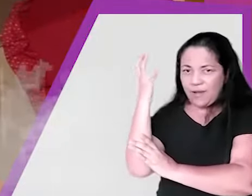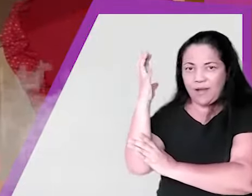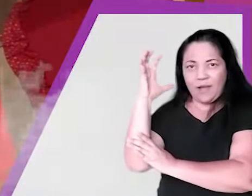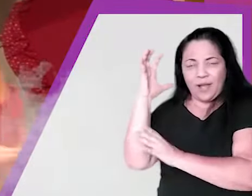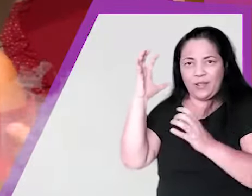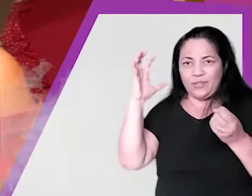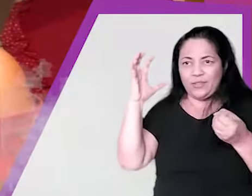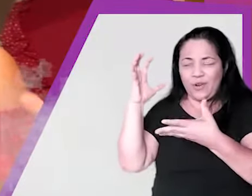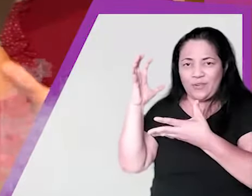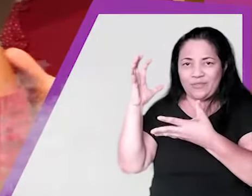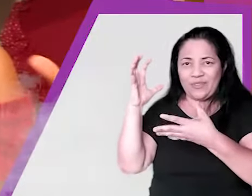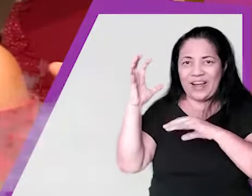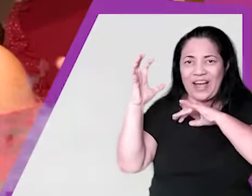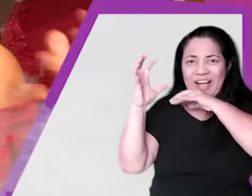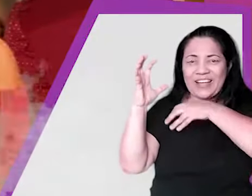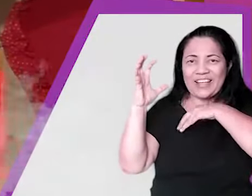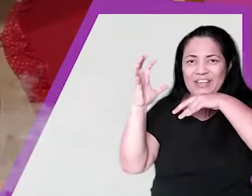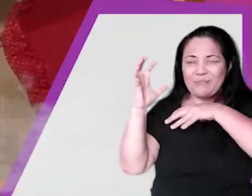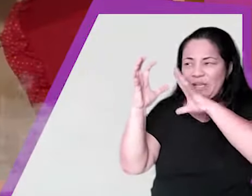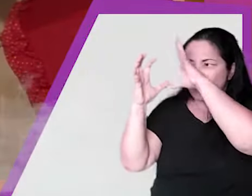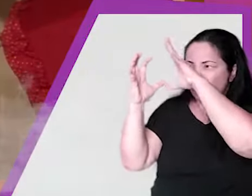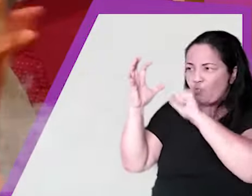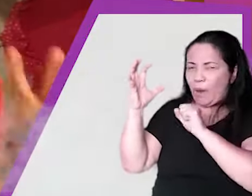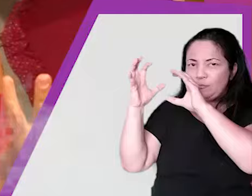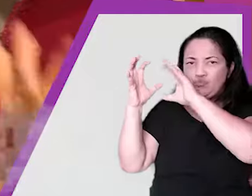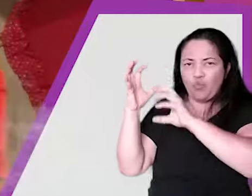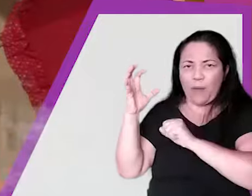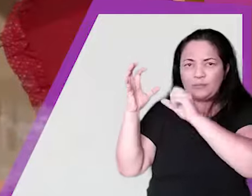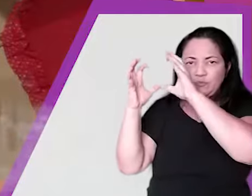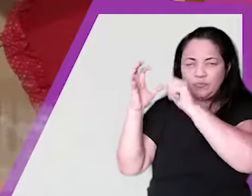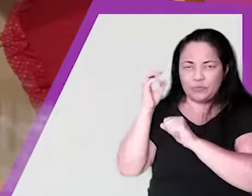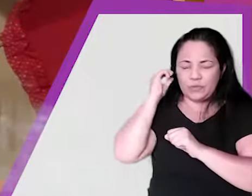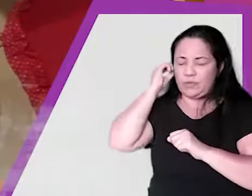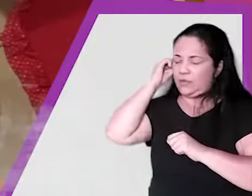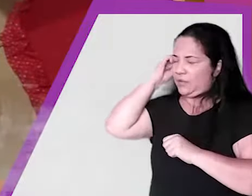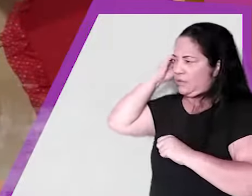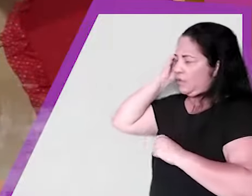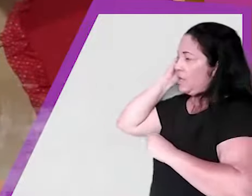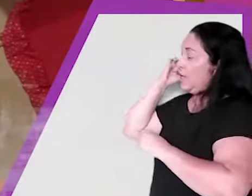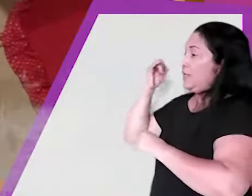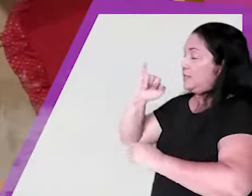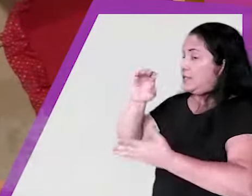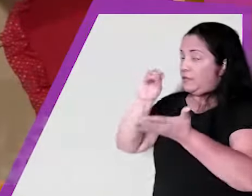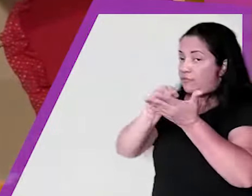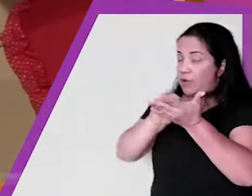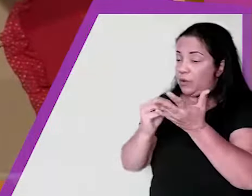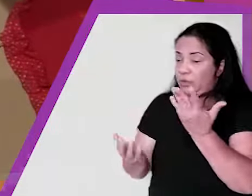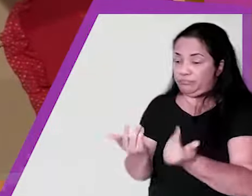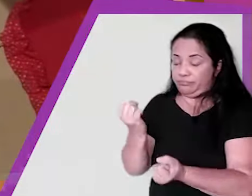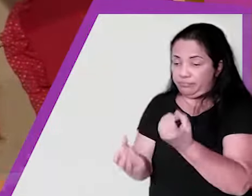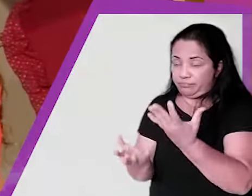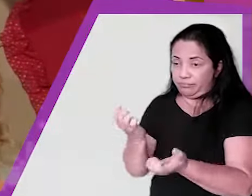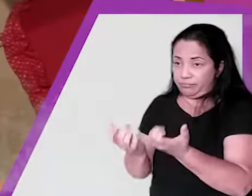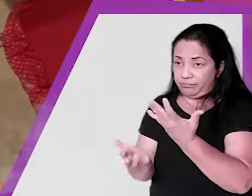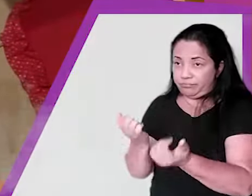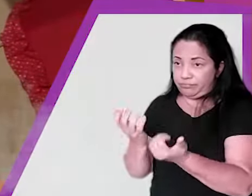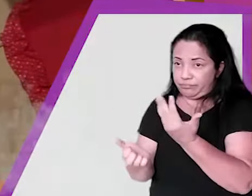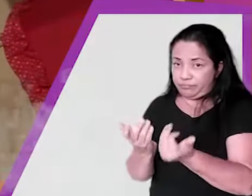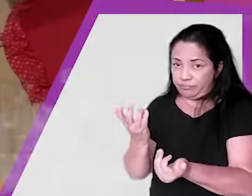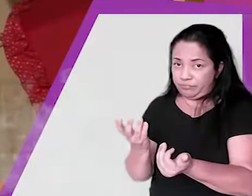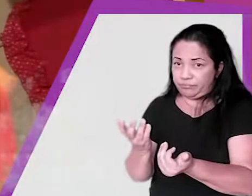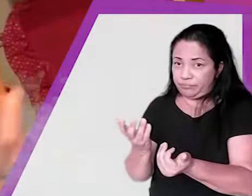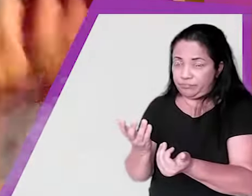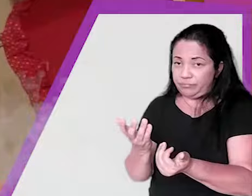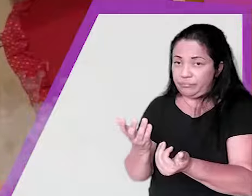novinhas atraem uma fauna, uns animais que comem folhas, que são os herbívoros. Atrás desses